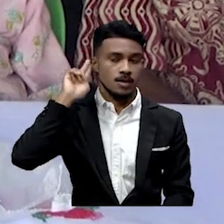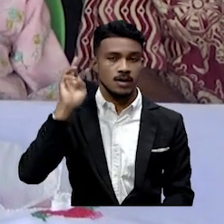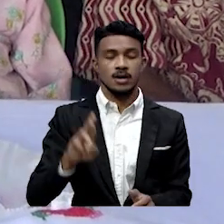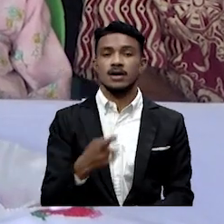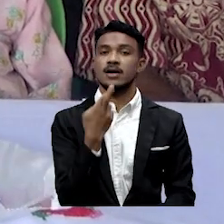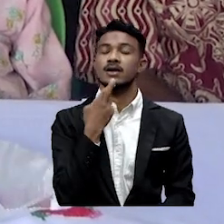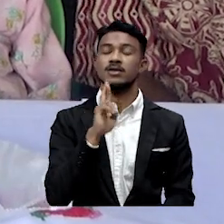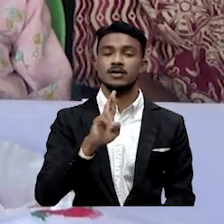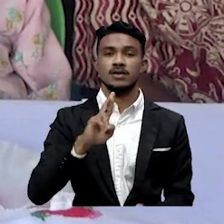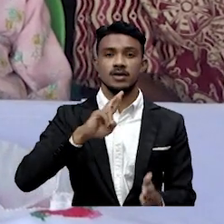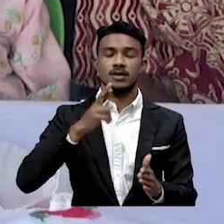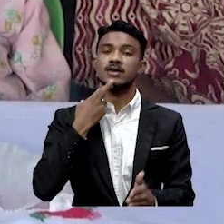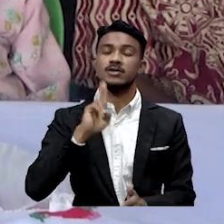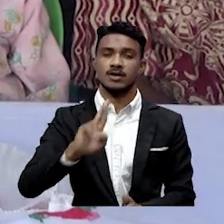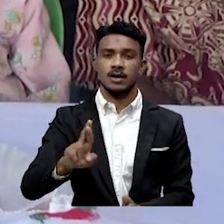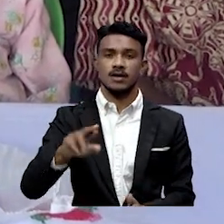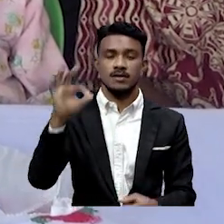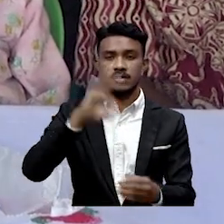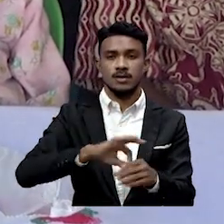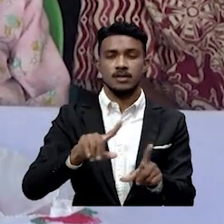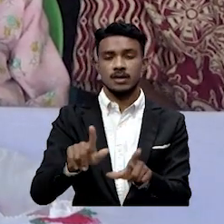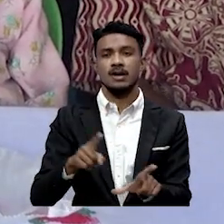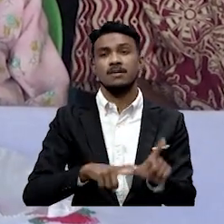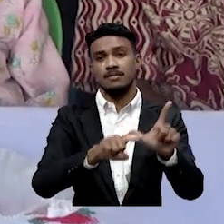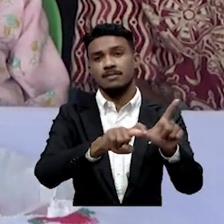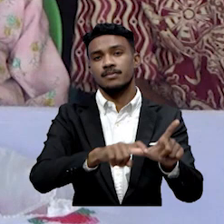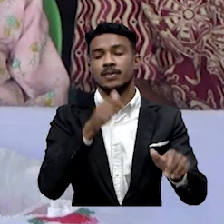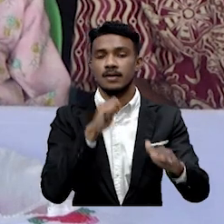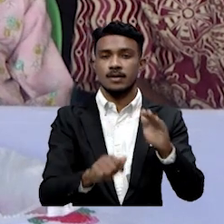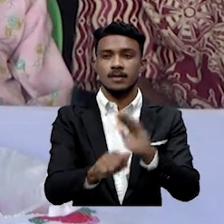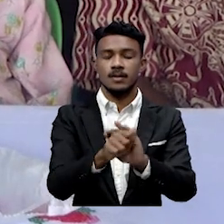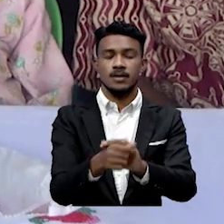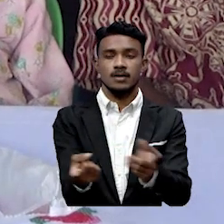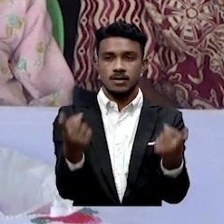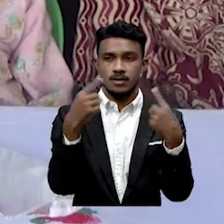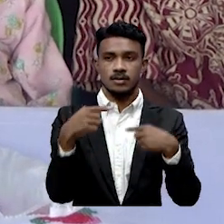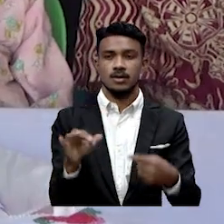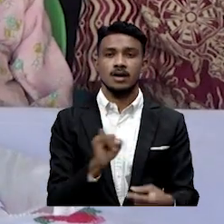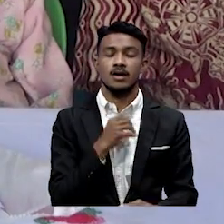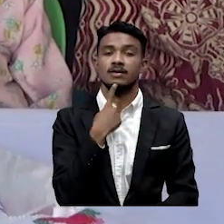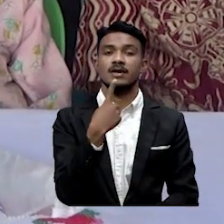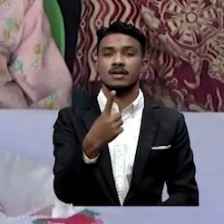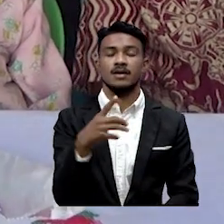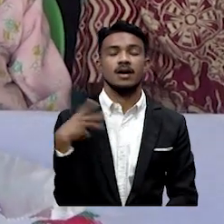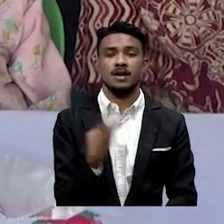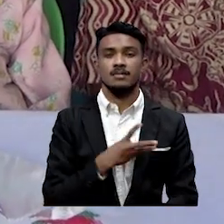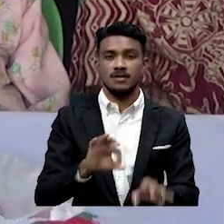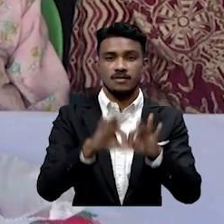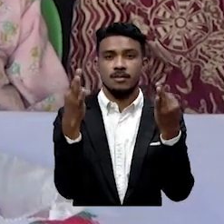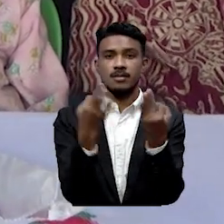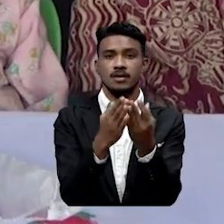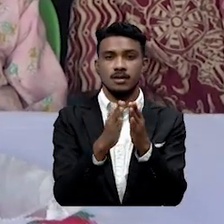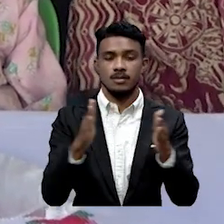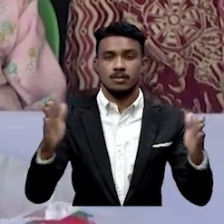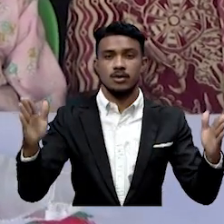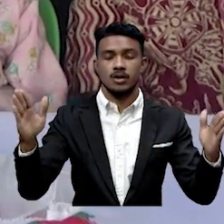kari. Domingo sira se dau, lori fila, mai hanesan au hameno bane. Ami família bot geração